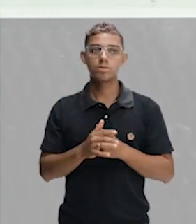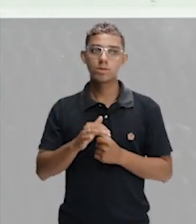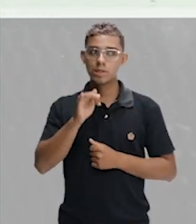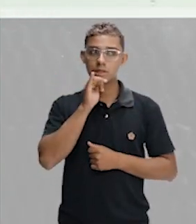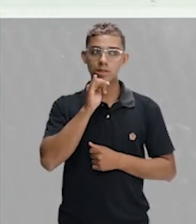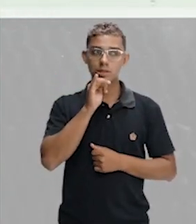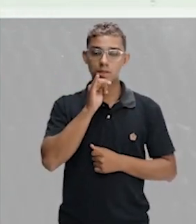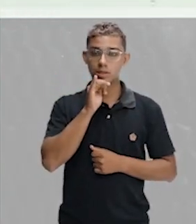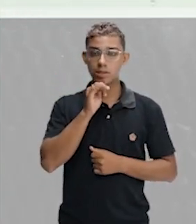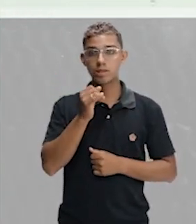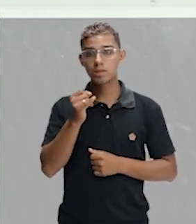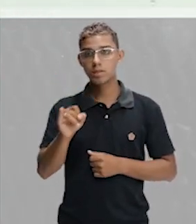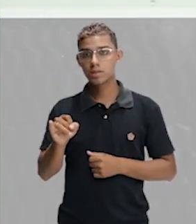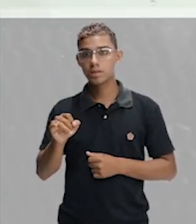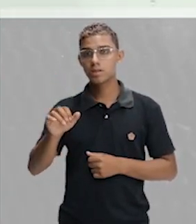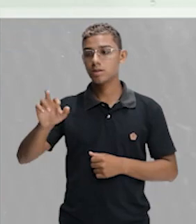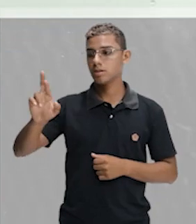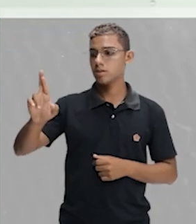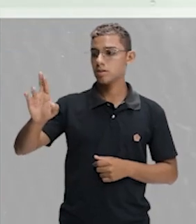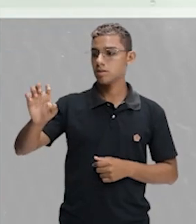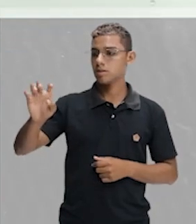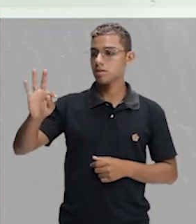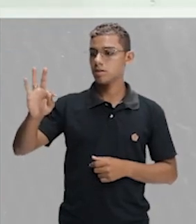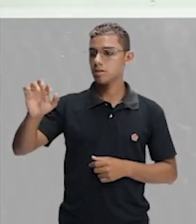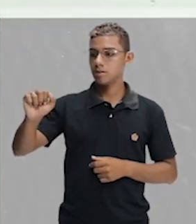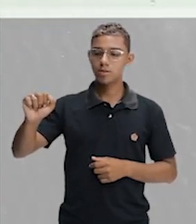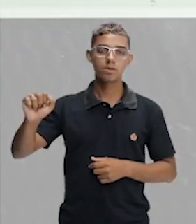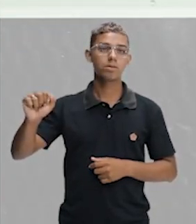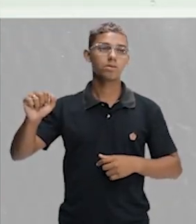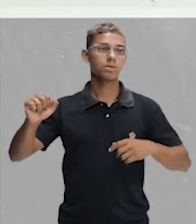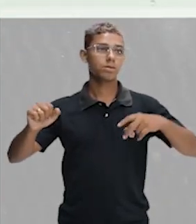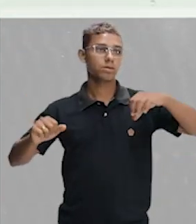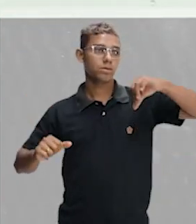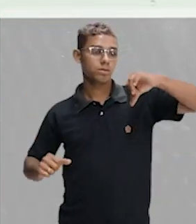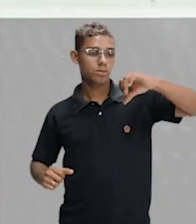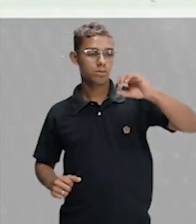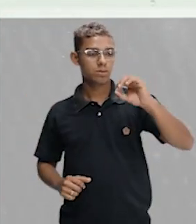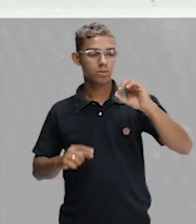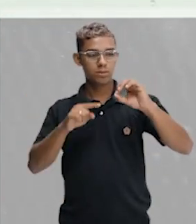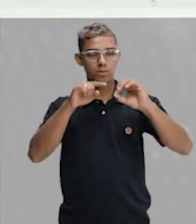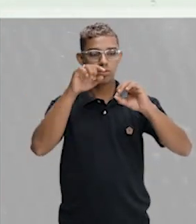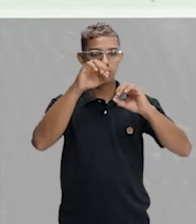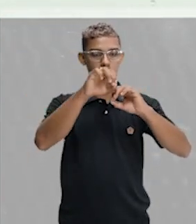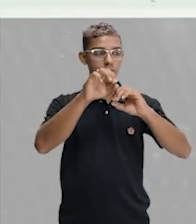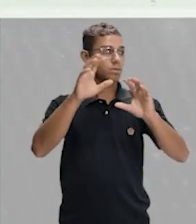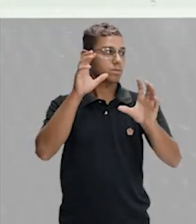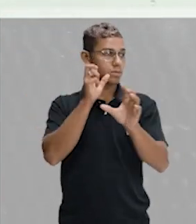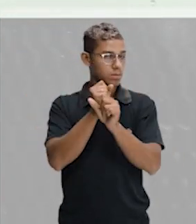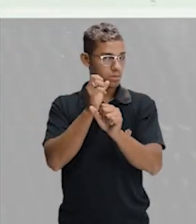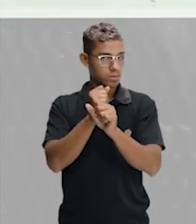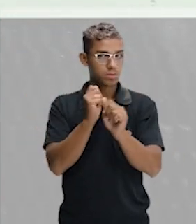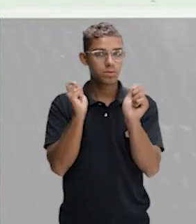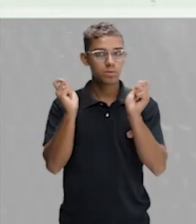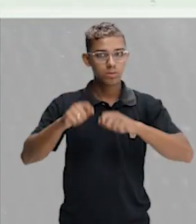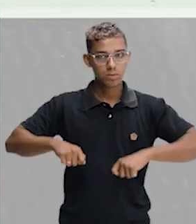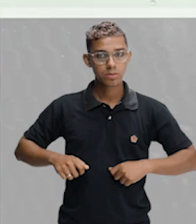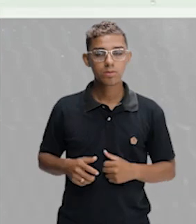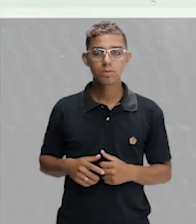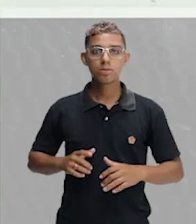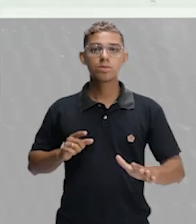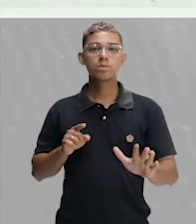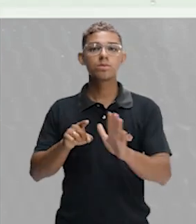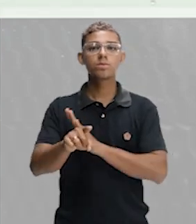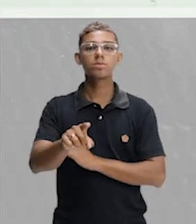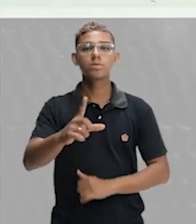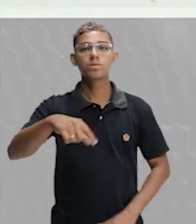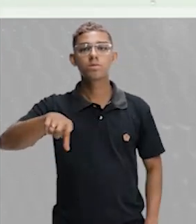reta fizer 90 graus aqui com eixo X olha Então você vai ter que calcular tangente de 90 graus agora eu pergunto